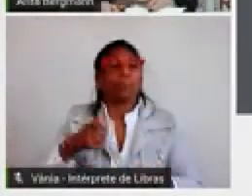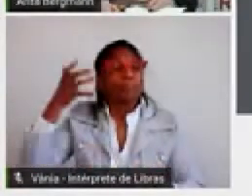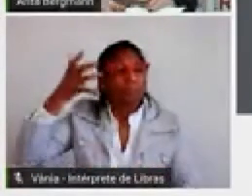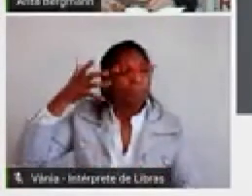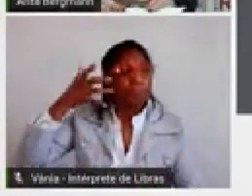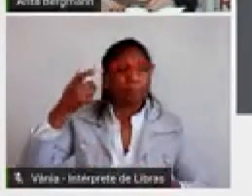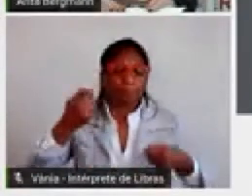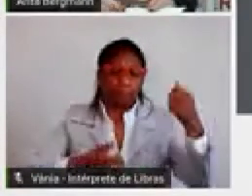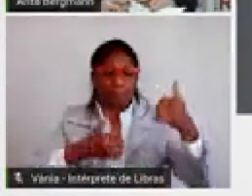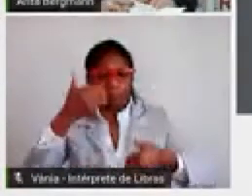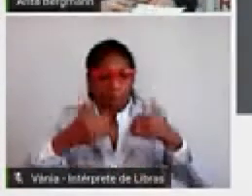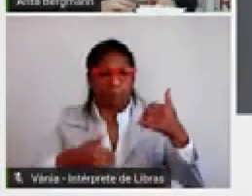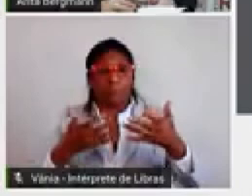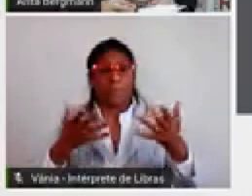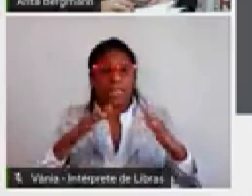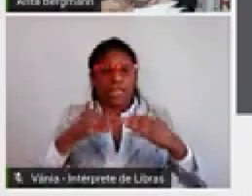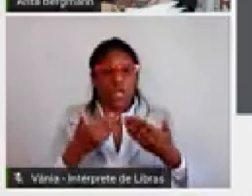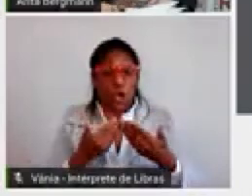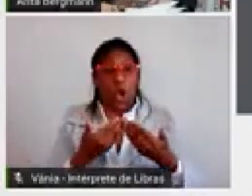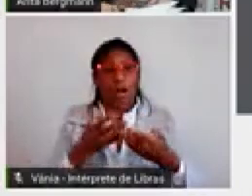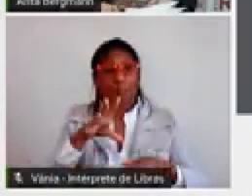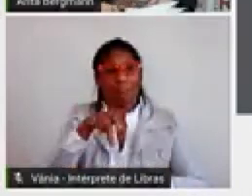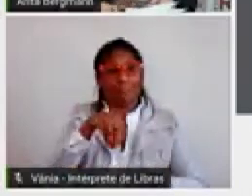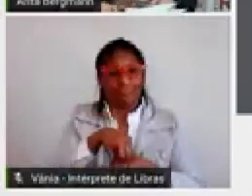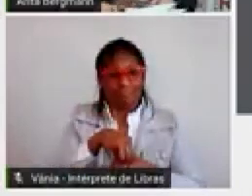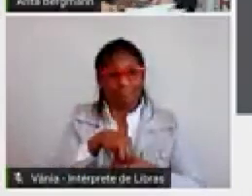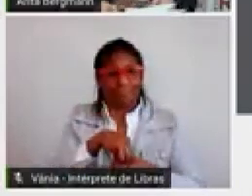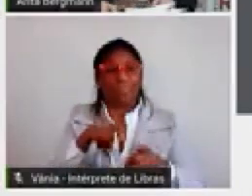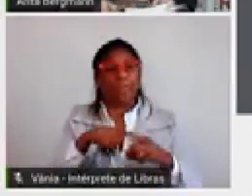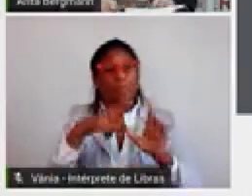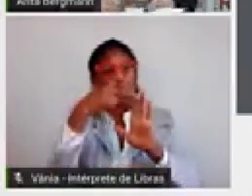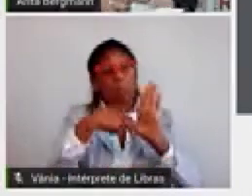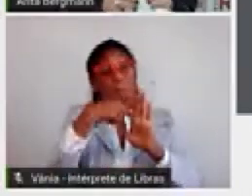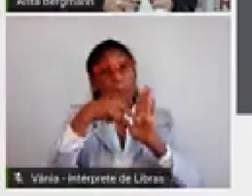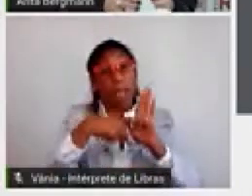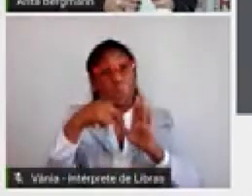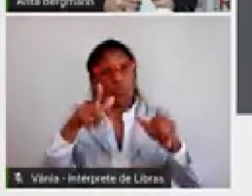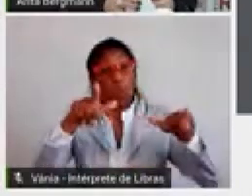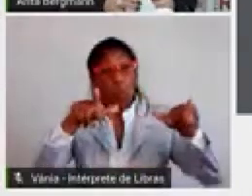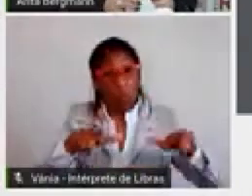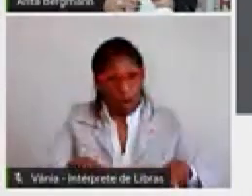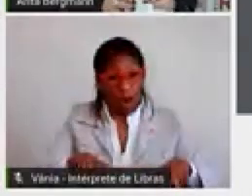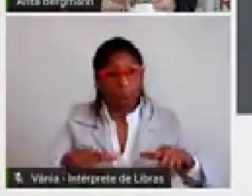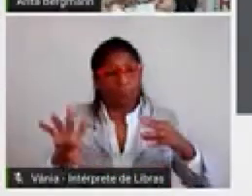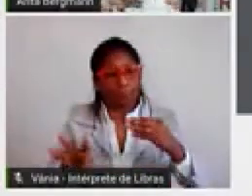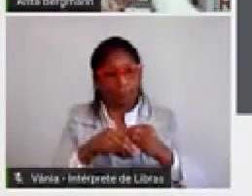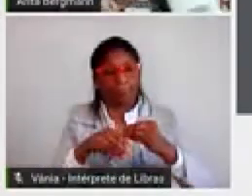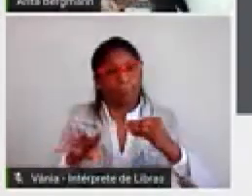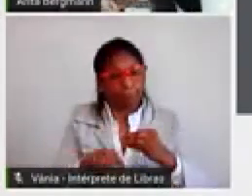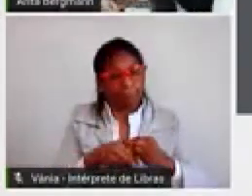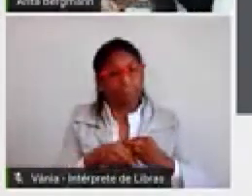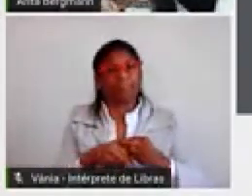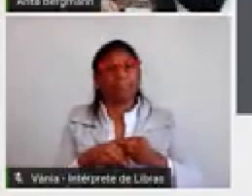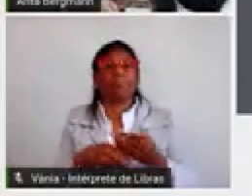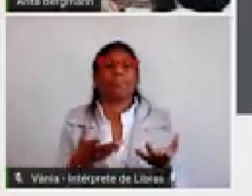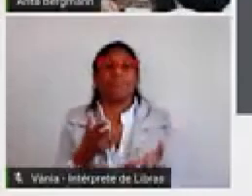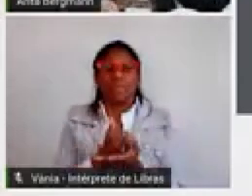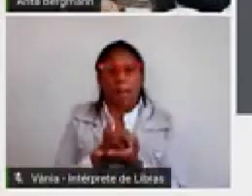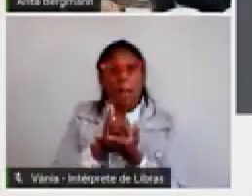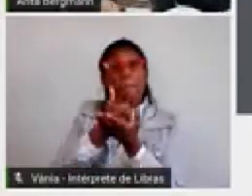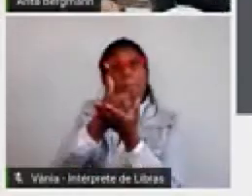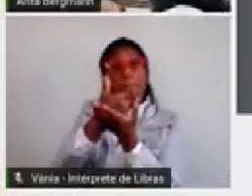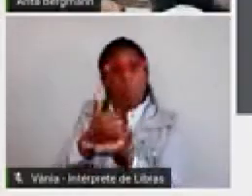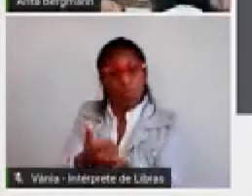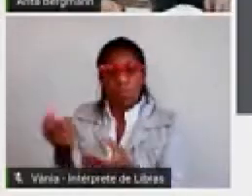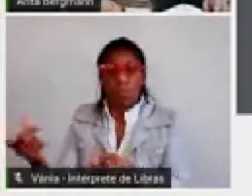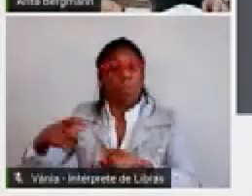mãos. O secretário da Educação, Faisal Karam, enfatizou que os servidores da educação que estão no grupo de risco vão continuar